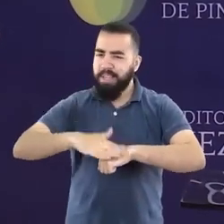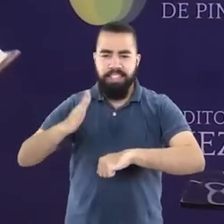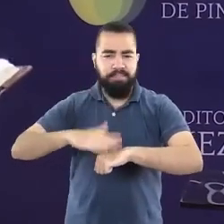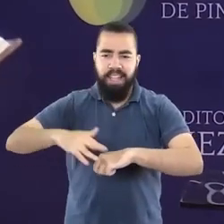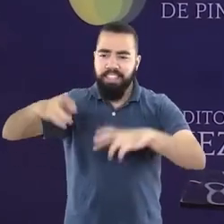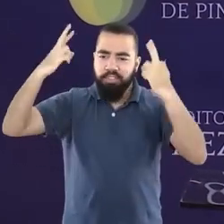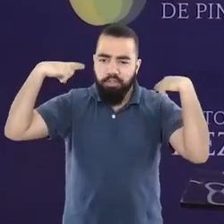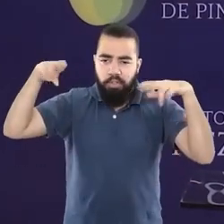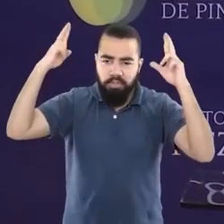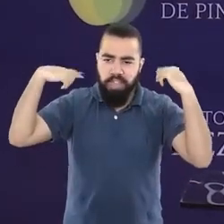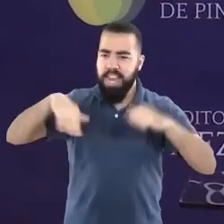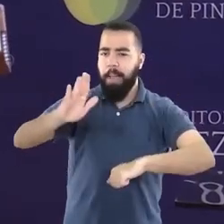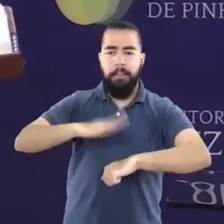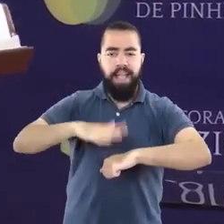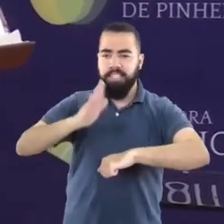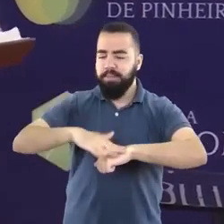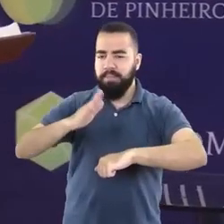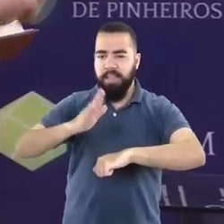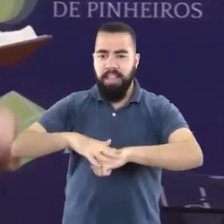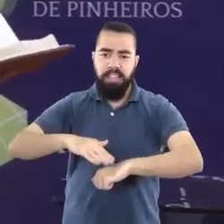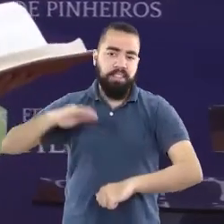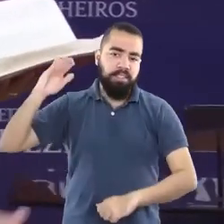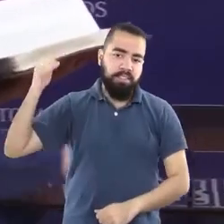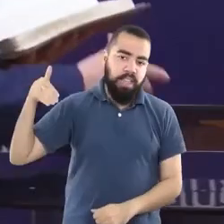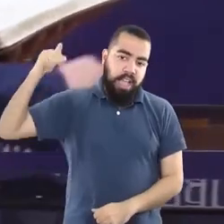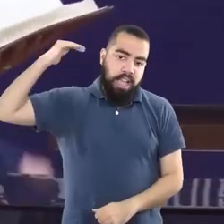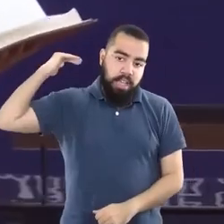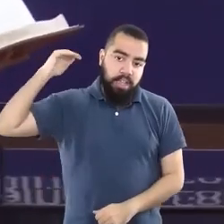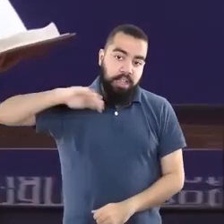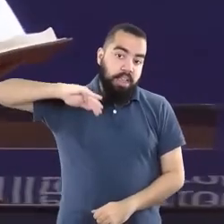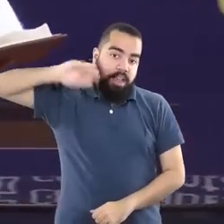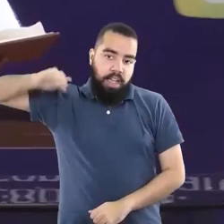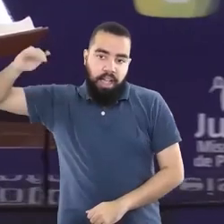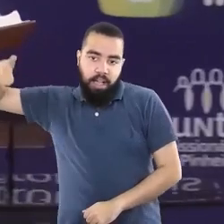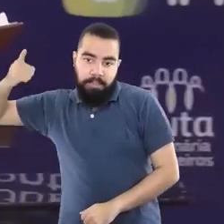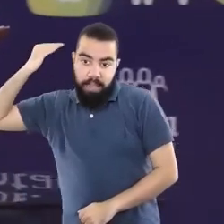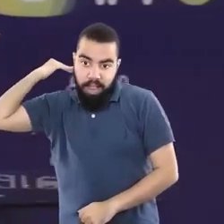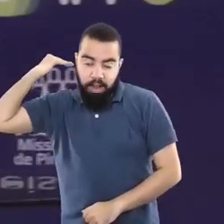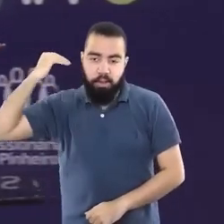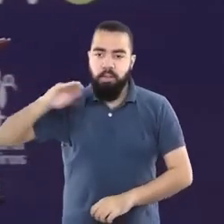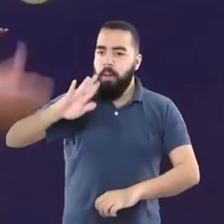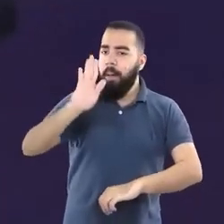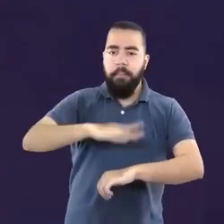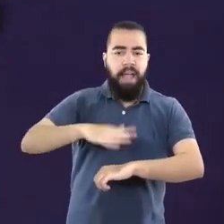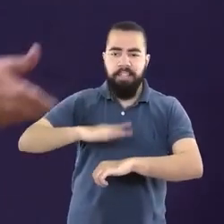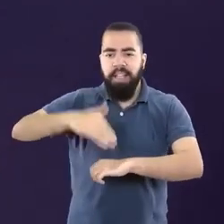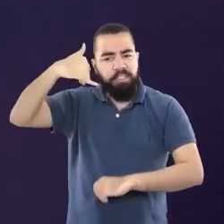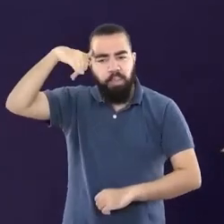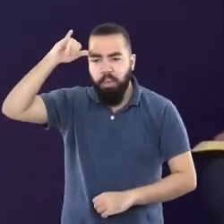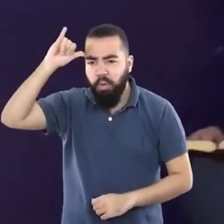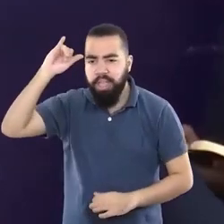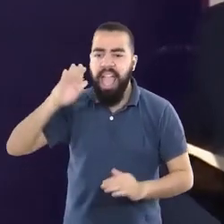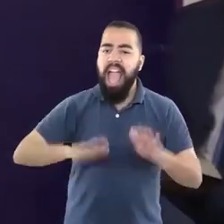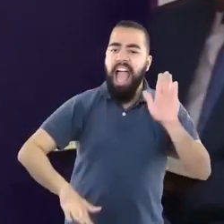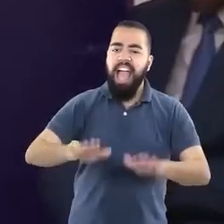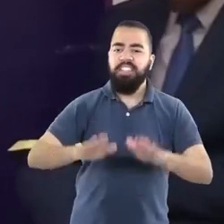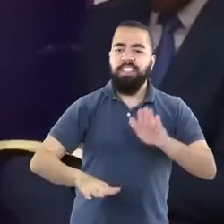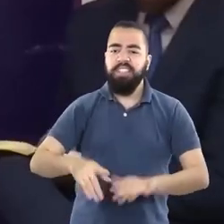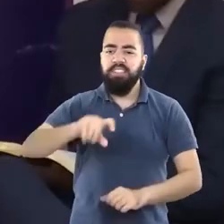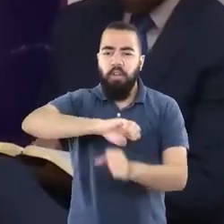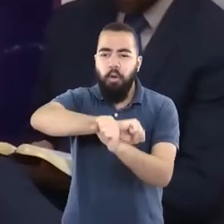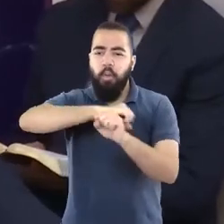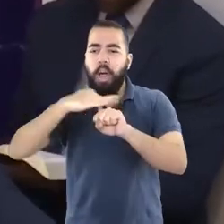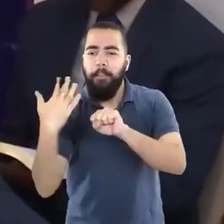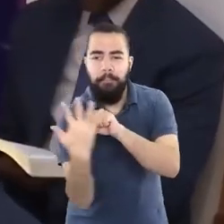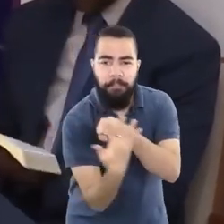deu o dobro para ele. Talvez essa pandemia trouxe prejuízo para você na sua vida financeira, talvez a sua empresa caiu o capital, talvez